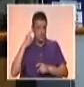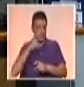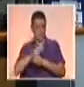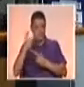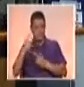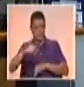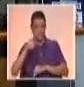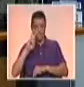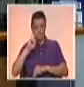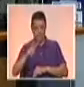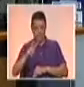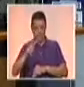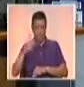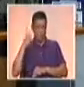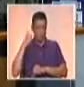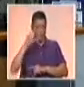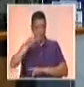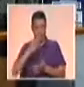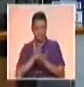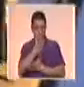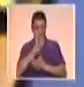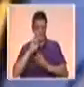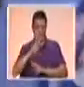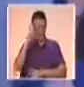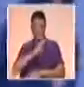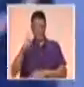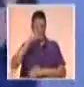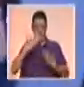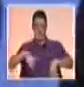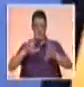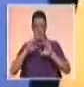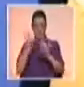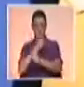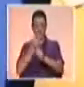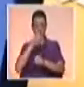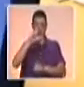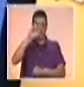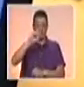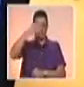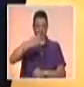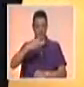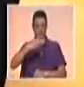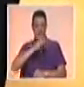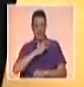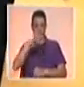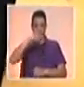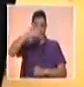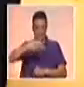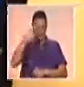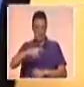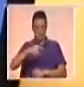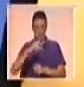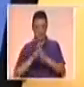as pessoas que veem e que ouvem, acompanham as emissões de televisão. Para além deste serviço de língua gestual, a RTP tem outros serviços